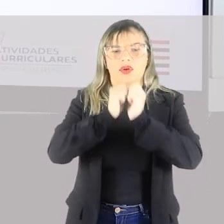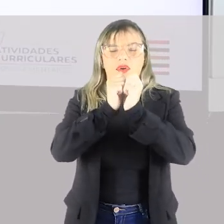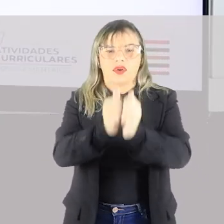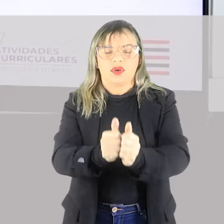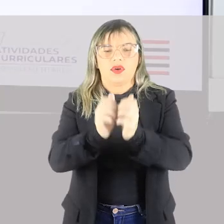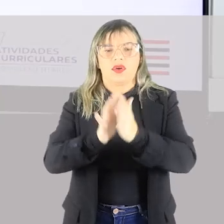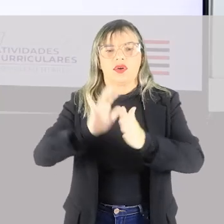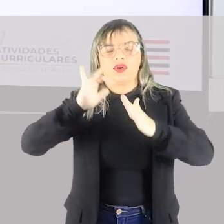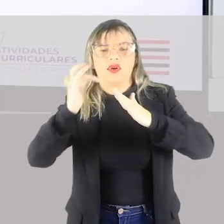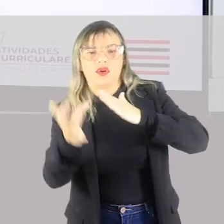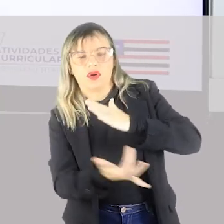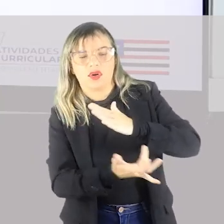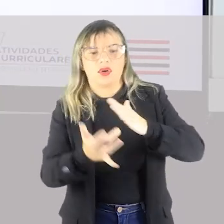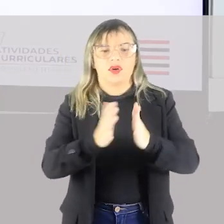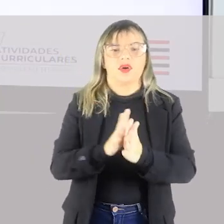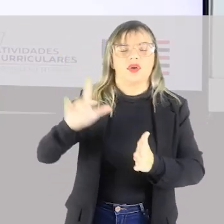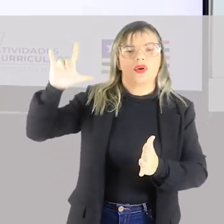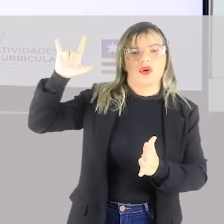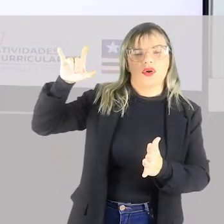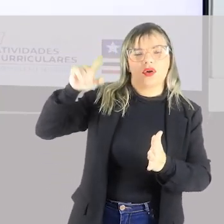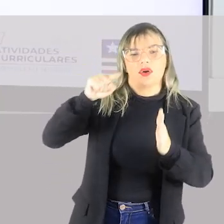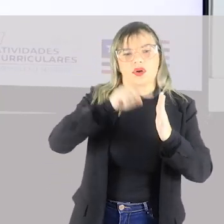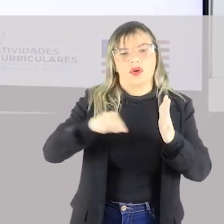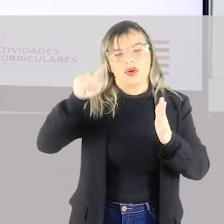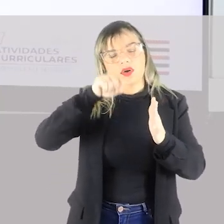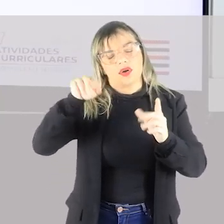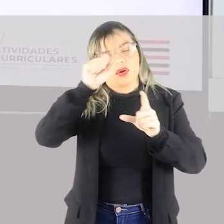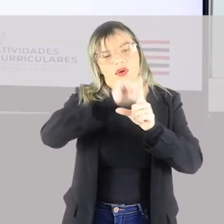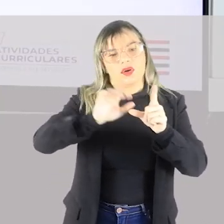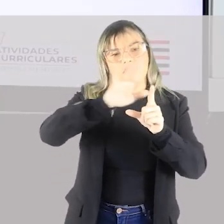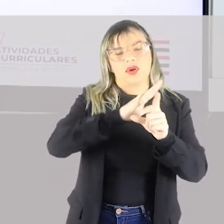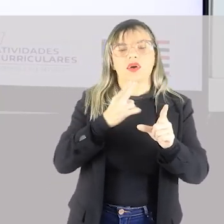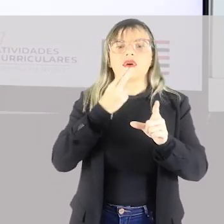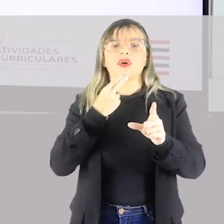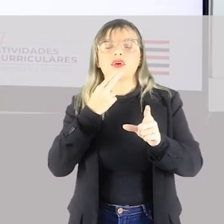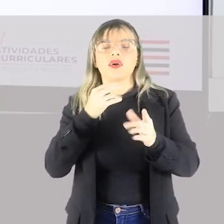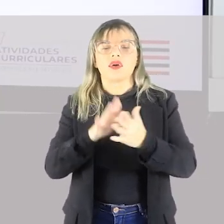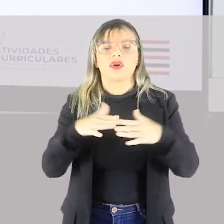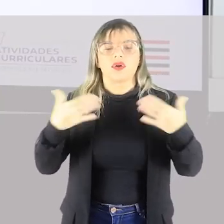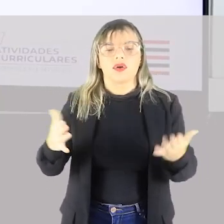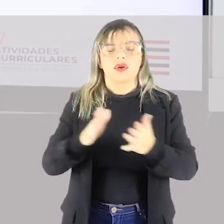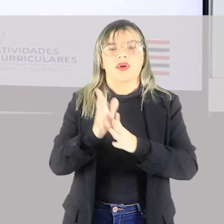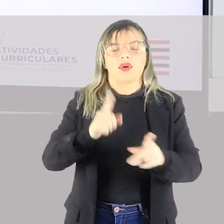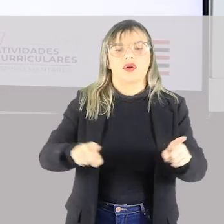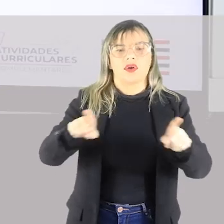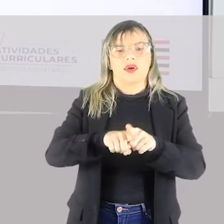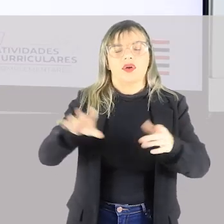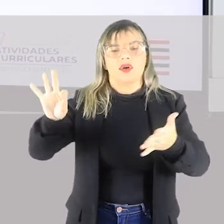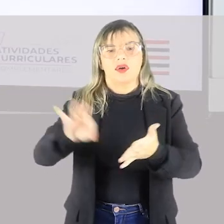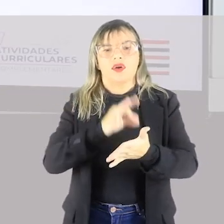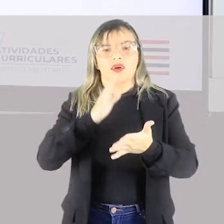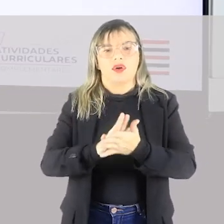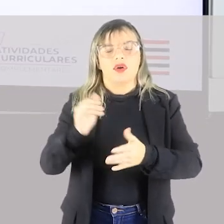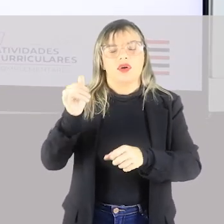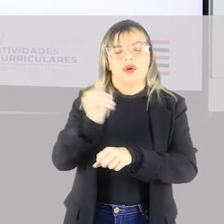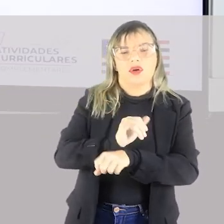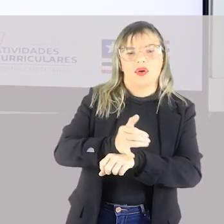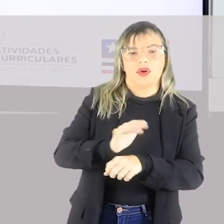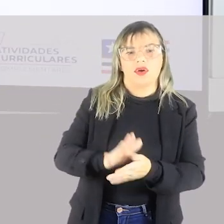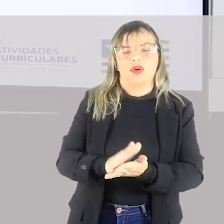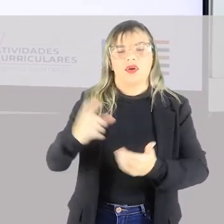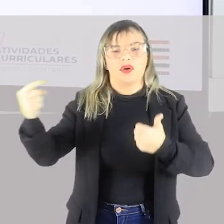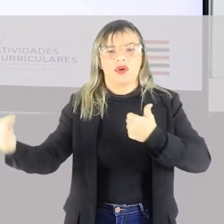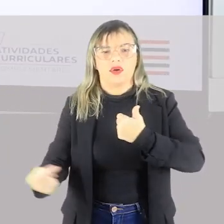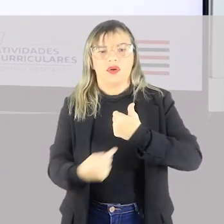lá nas redes sociais, no Instagram, @plataforma Gonçalves Dias. E também de se inscrever aí no canal do YouTube, deixar